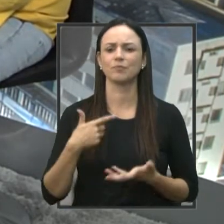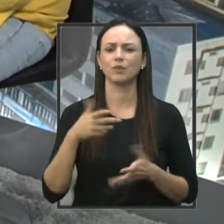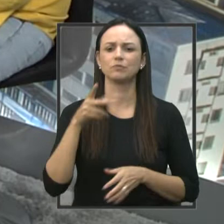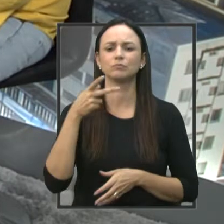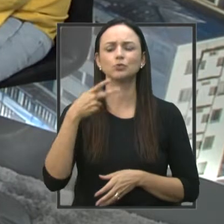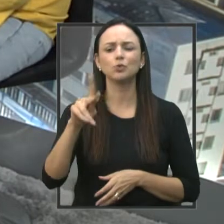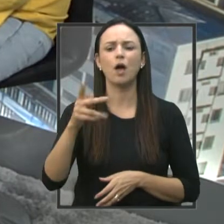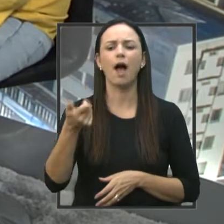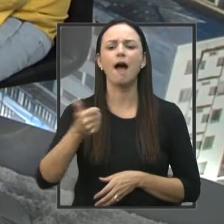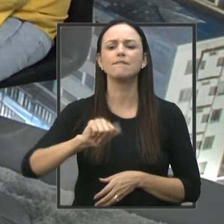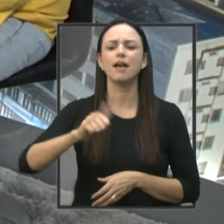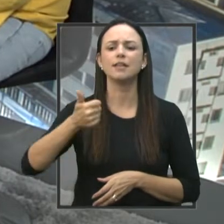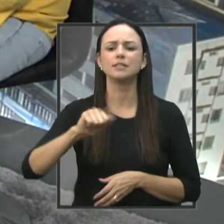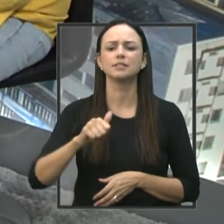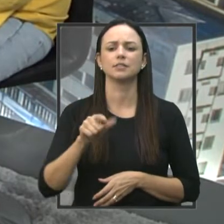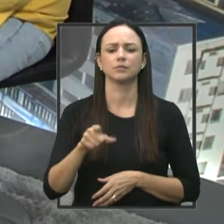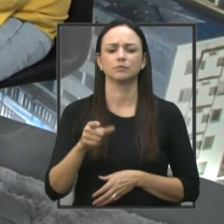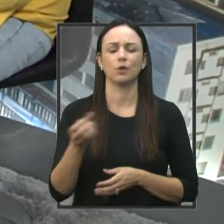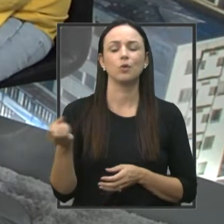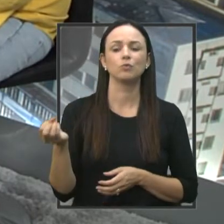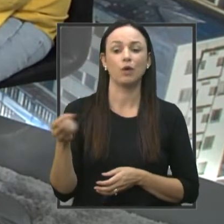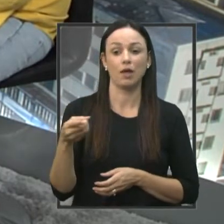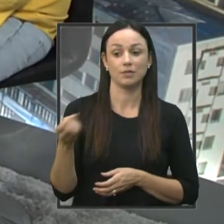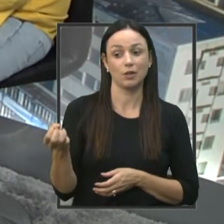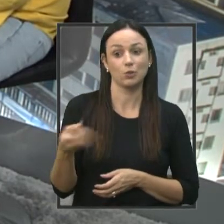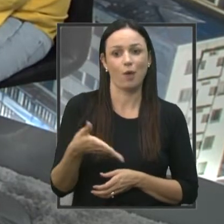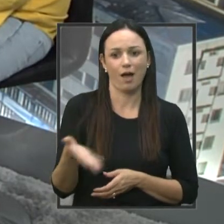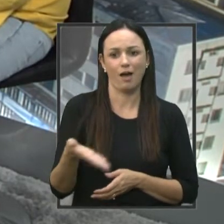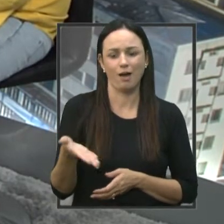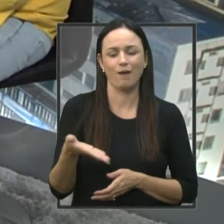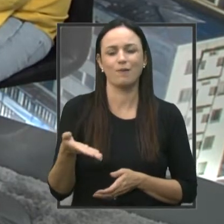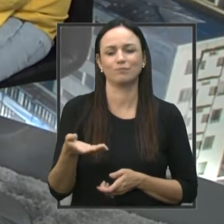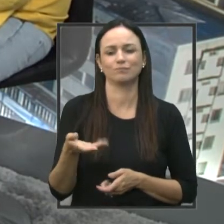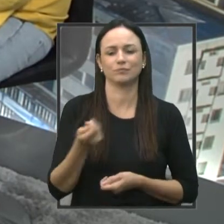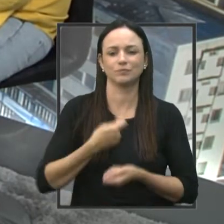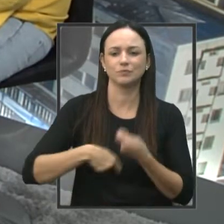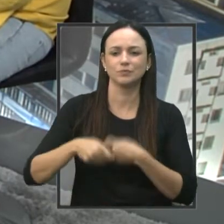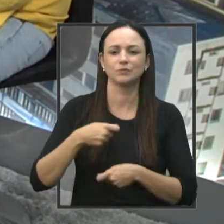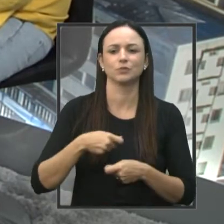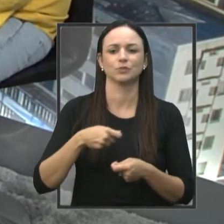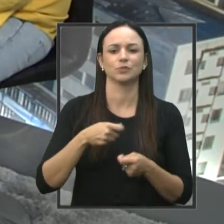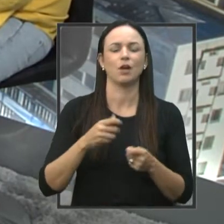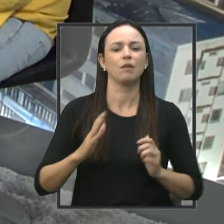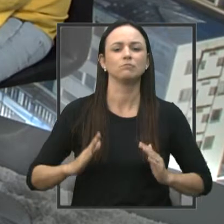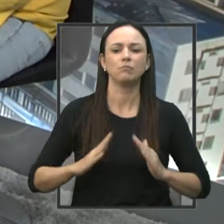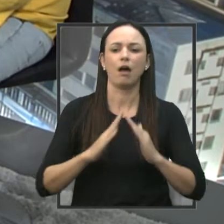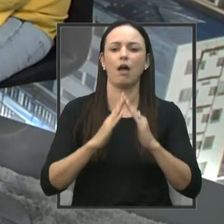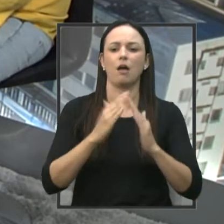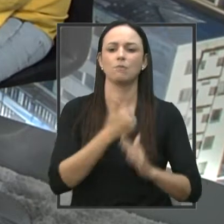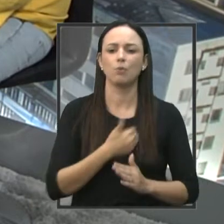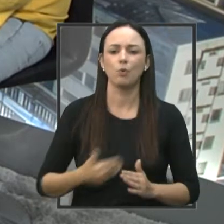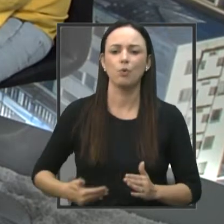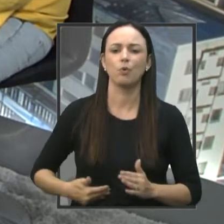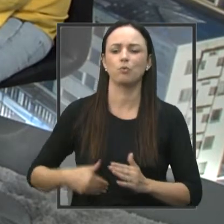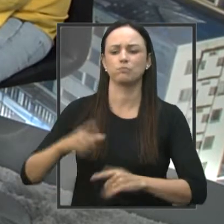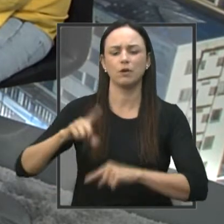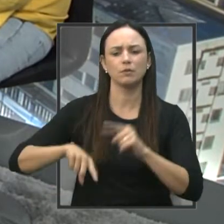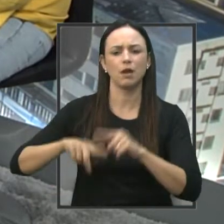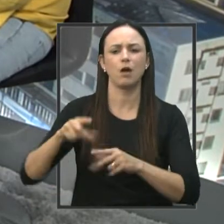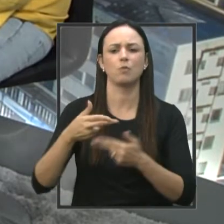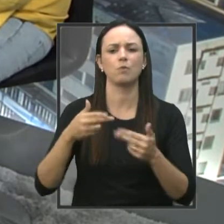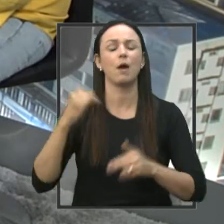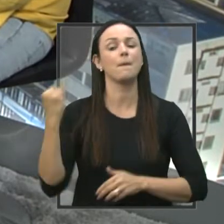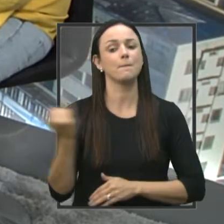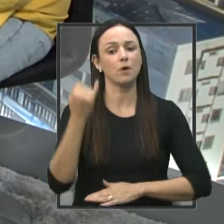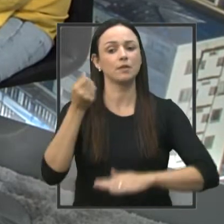avaliação de como a atual gestão recebeu os prédios públicos, os equipamentos públicos e a importância desses investimentos que estão